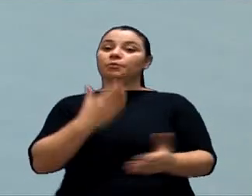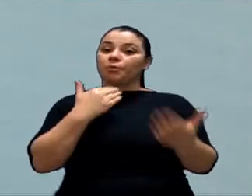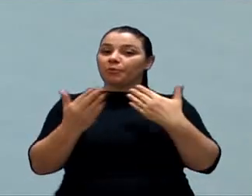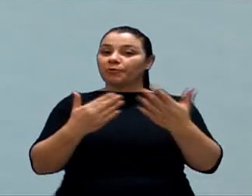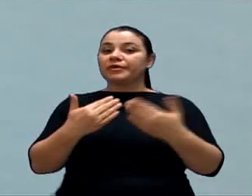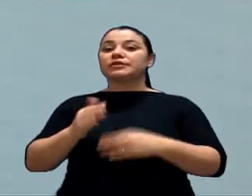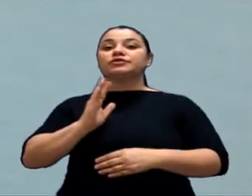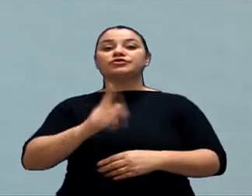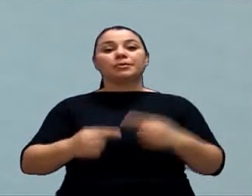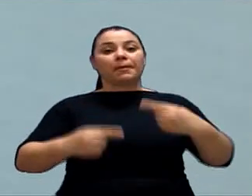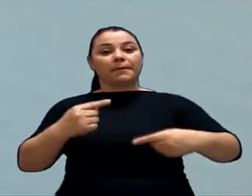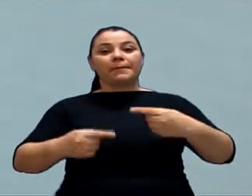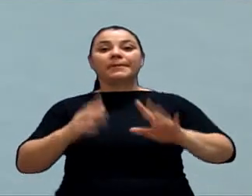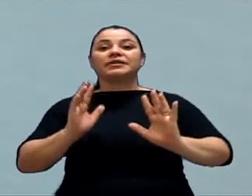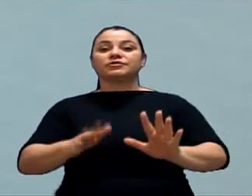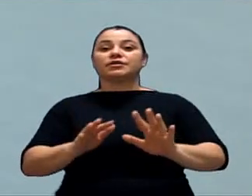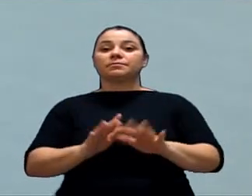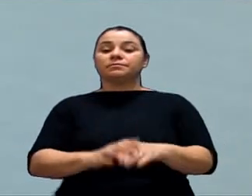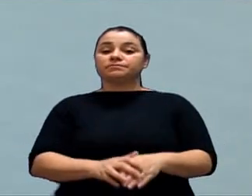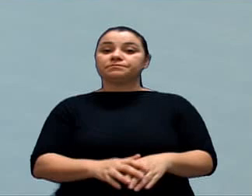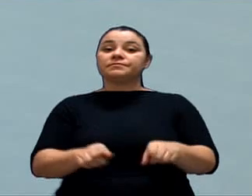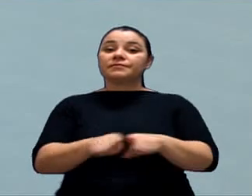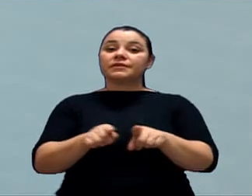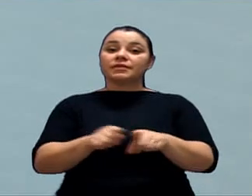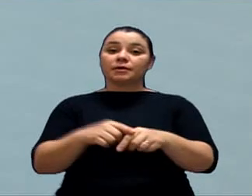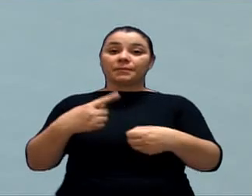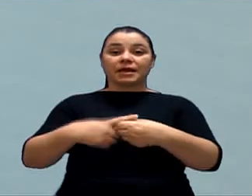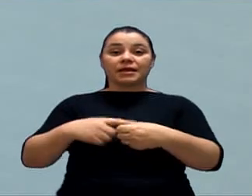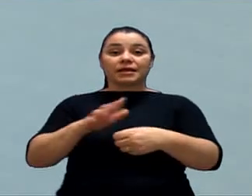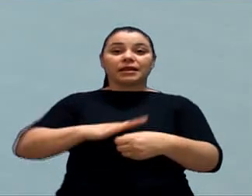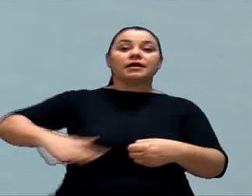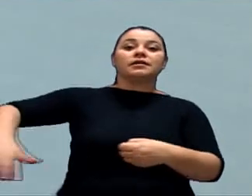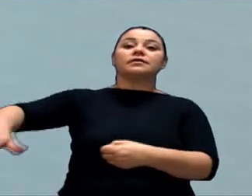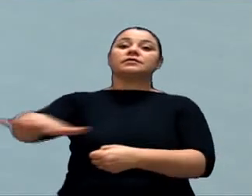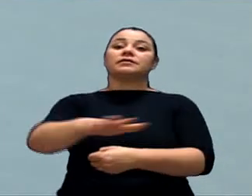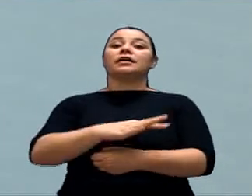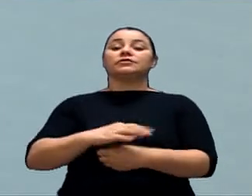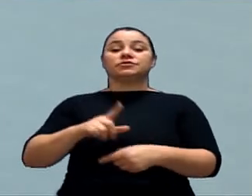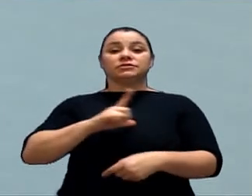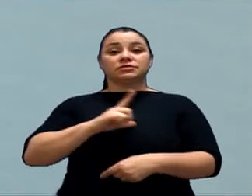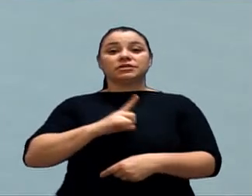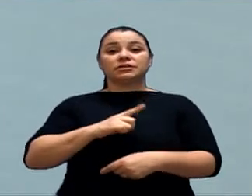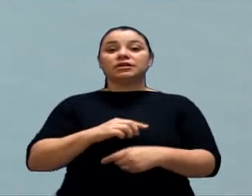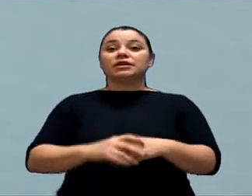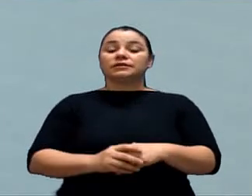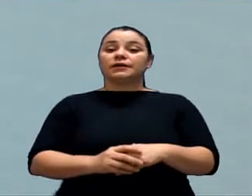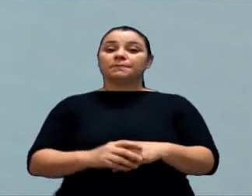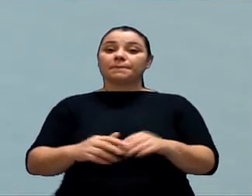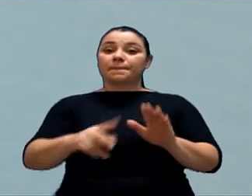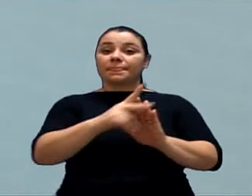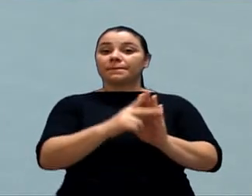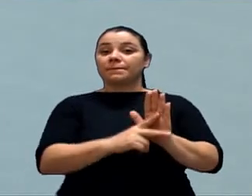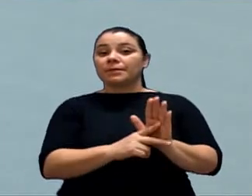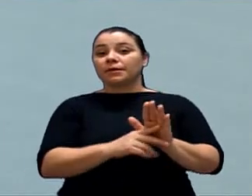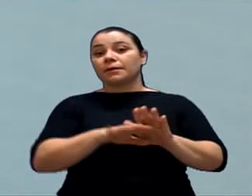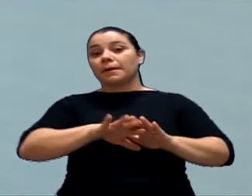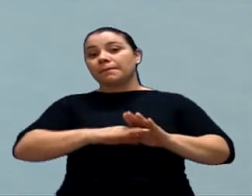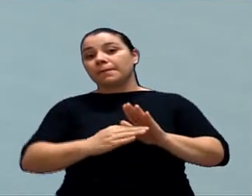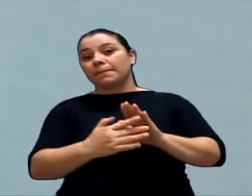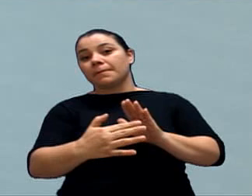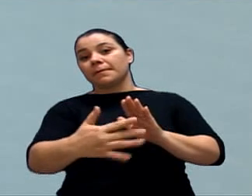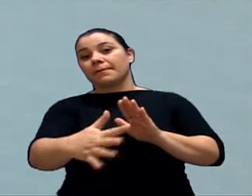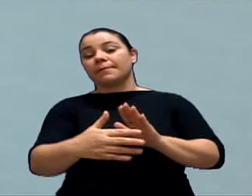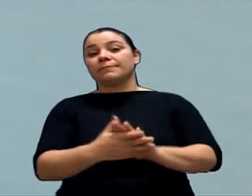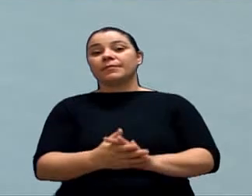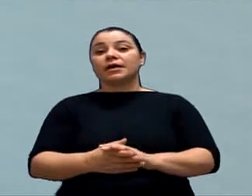conversamos com a equipe da TV, mas também na cidade, e que tenha um programa a médio e longo prazo nas